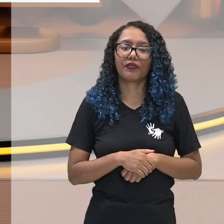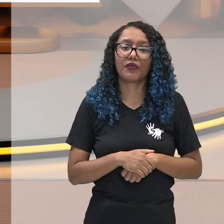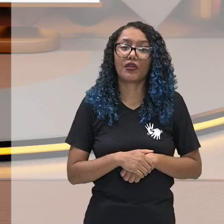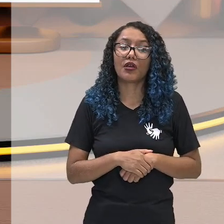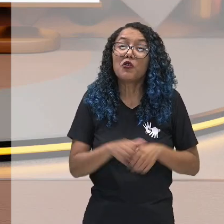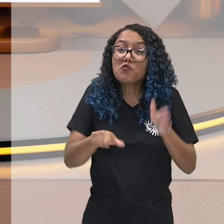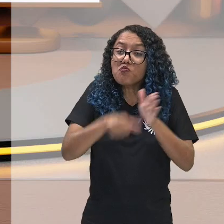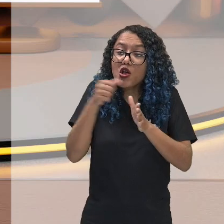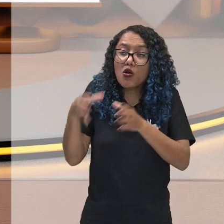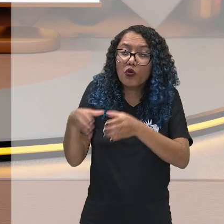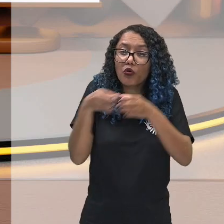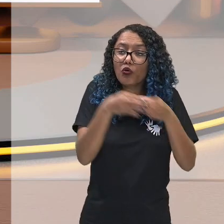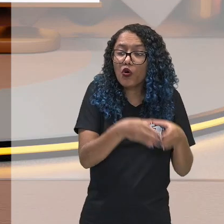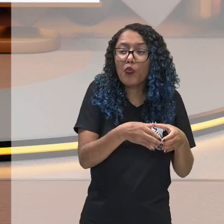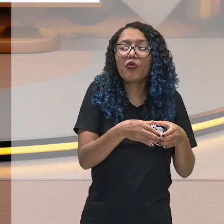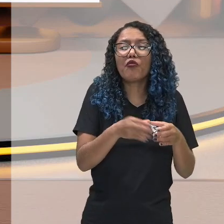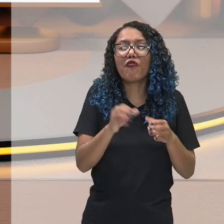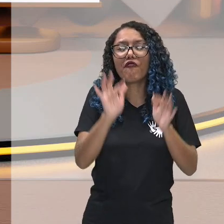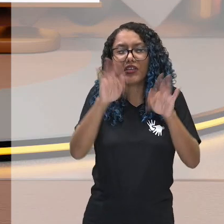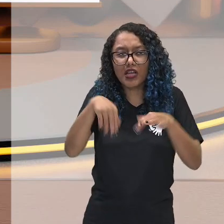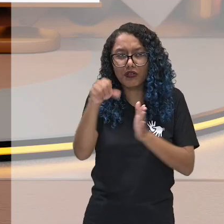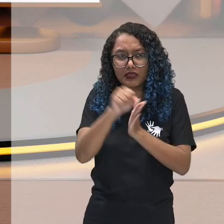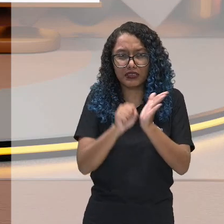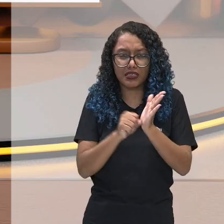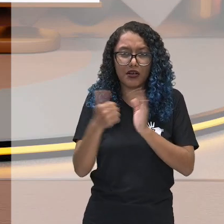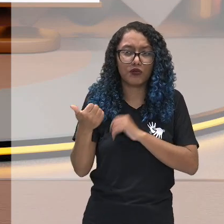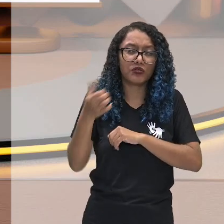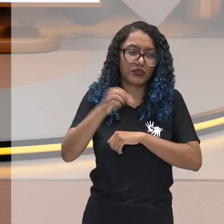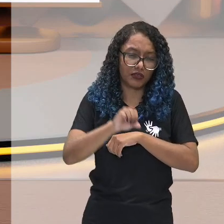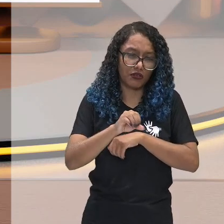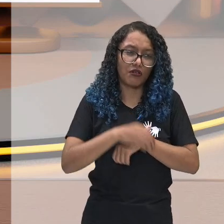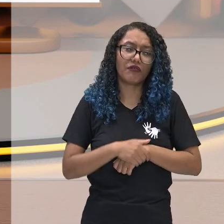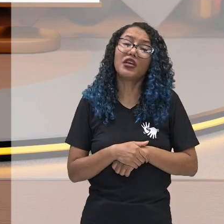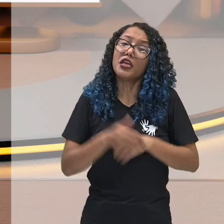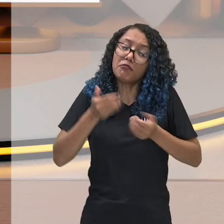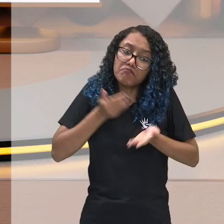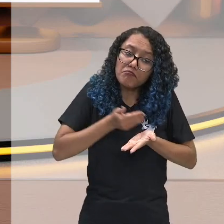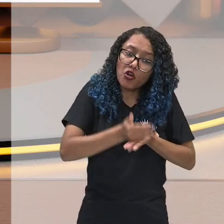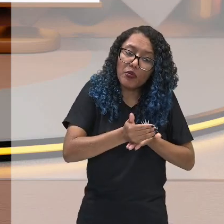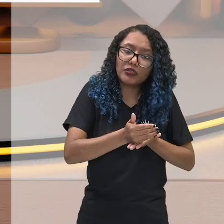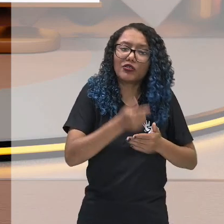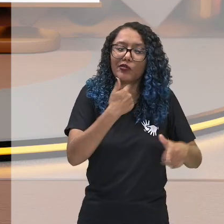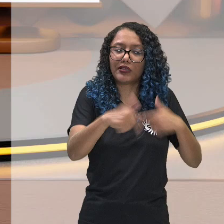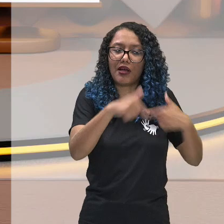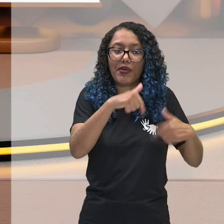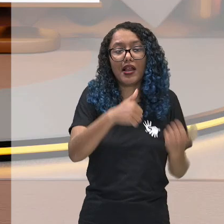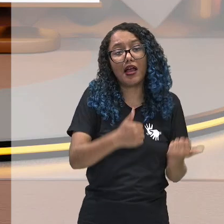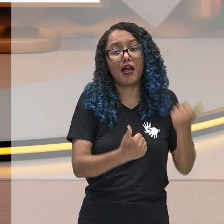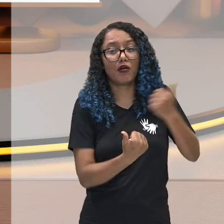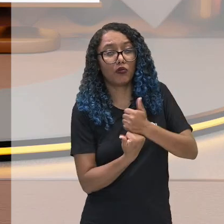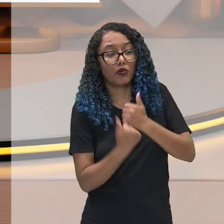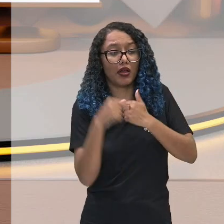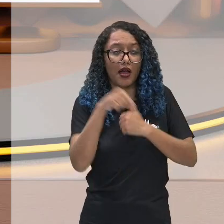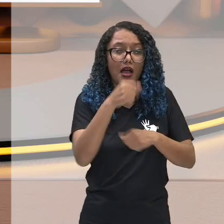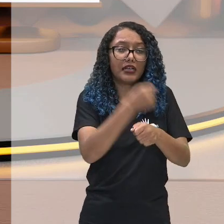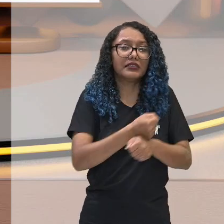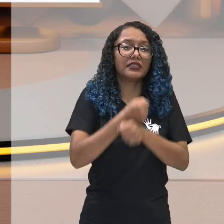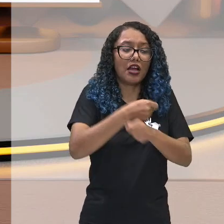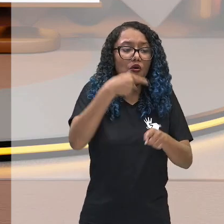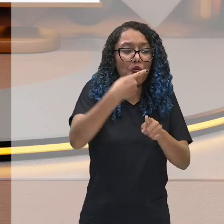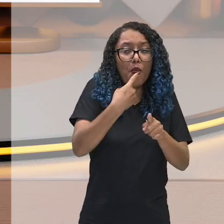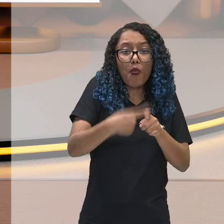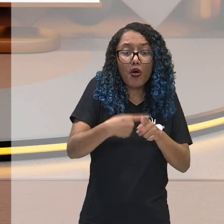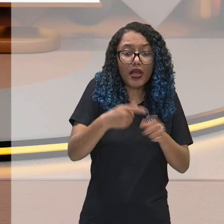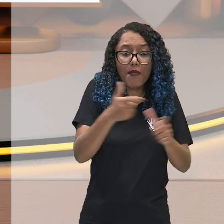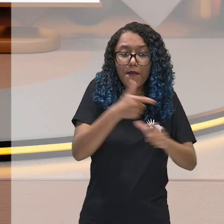século XIX e aqui se estabeleceu para ocupar a mão de obra dos escravizados que, após a abolição, muitos deles